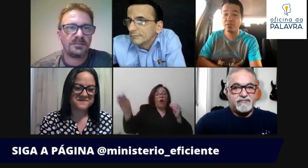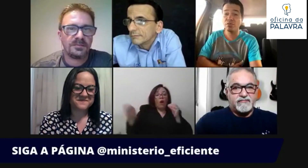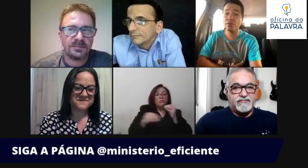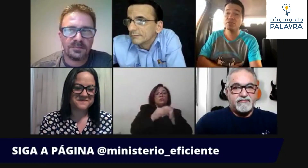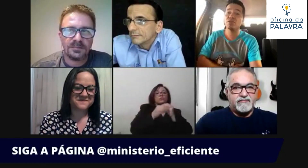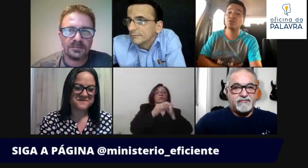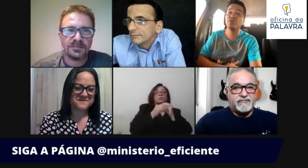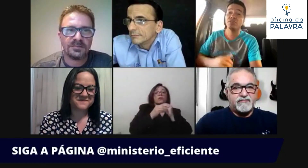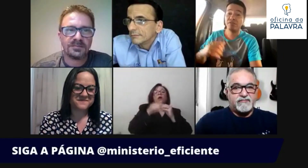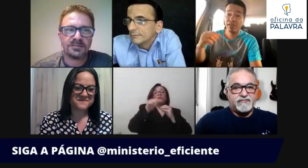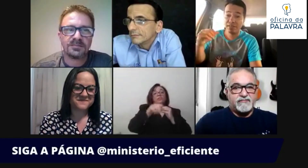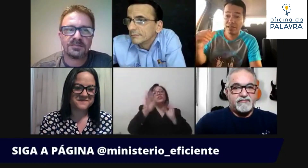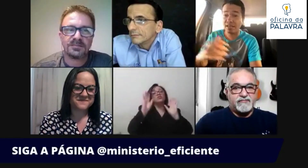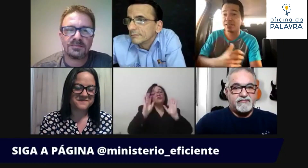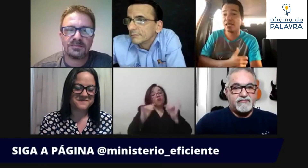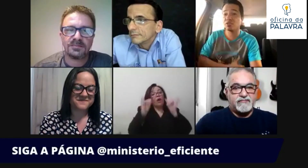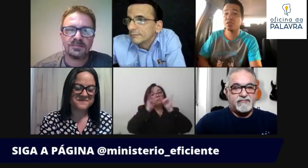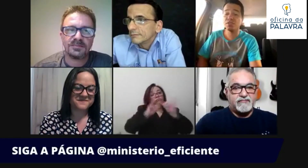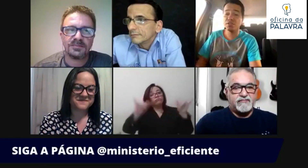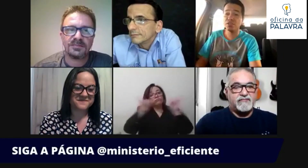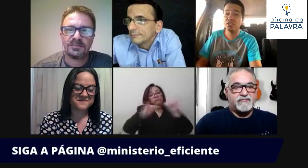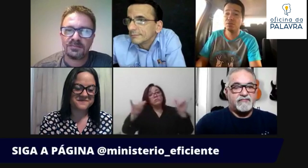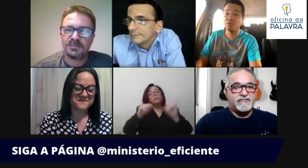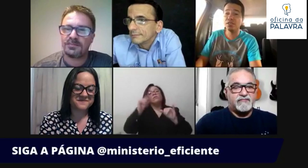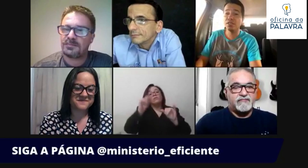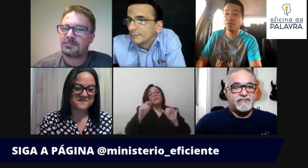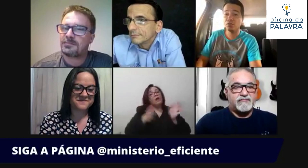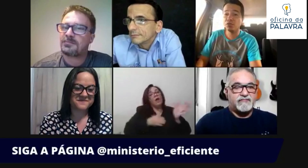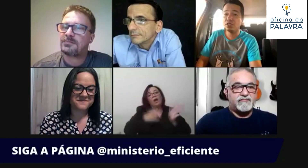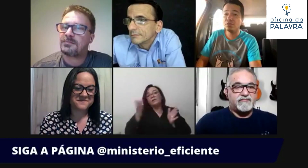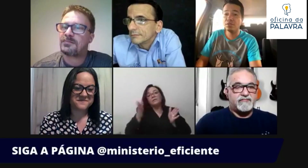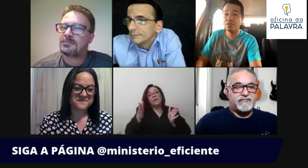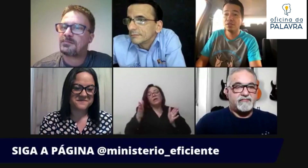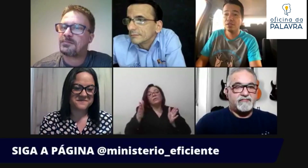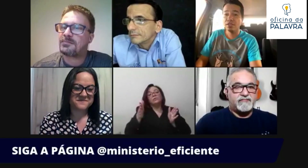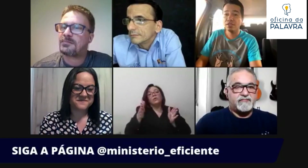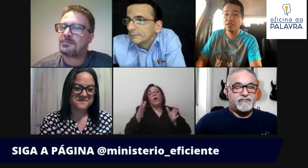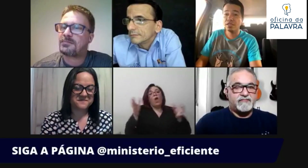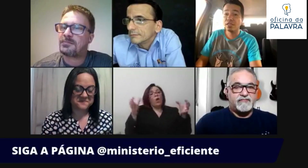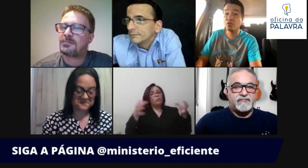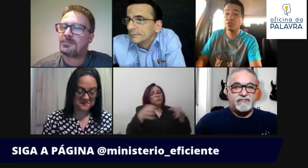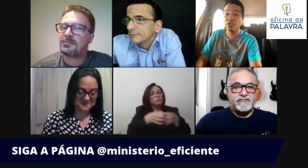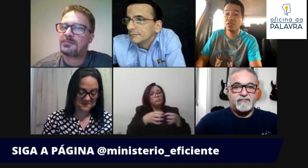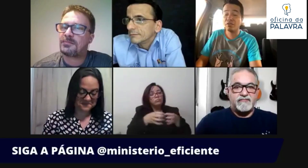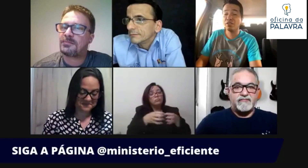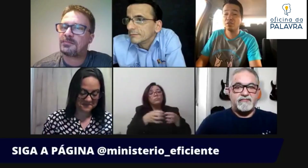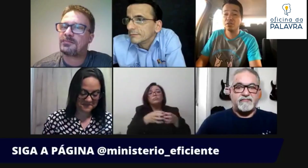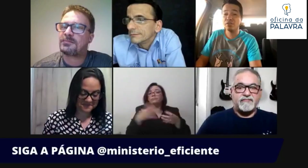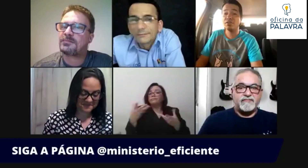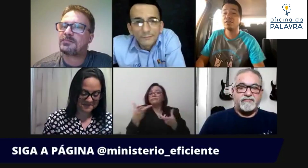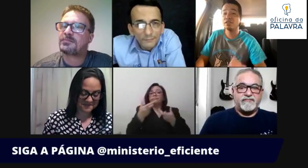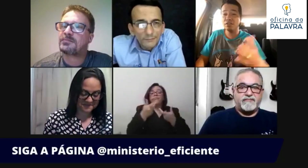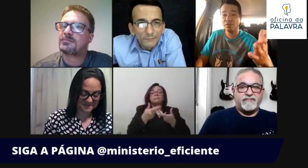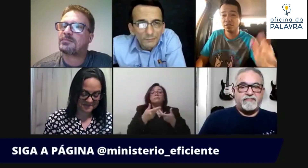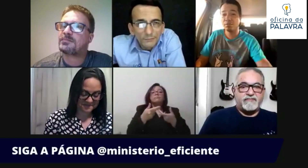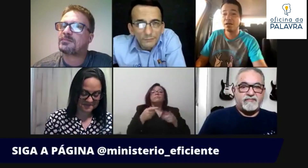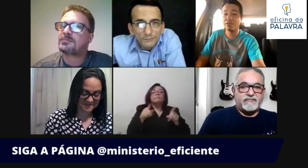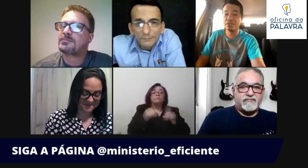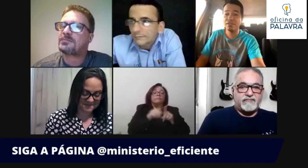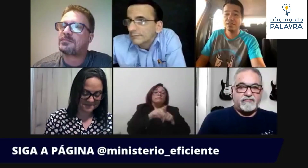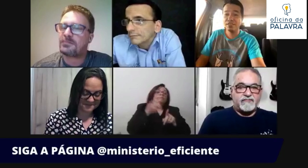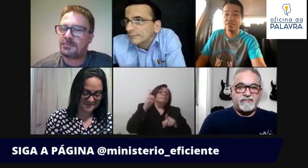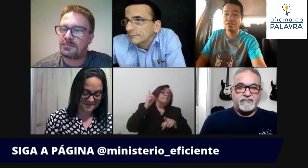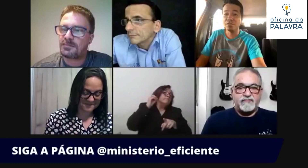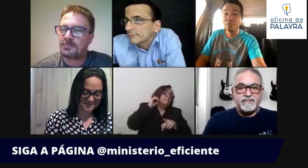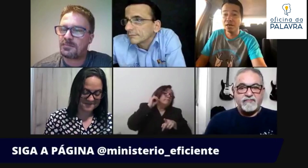pegar essas informações e já vai ter acesso a esse time aí, que é um time extraordinário, que inclusive a Dani faz